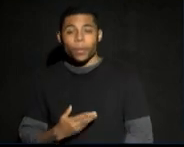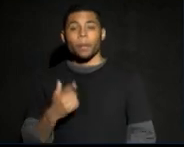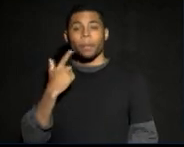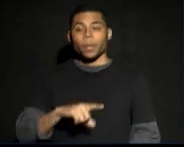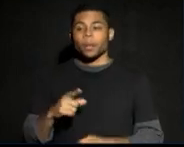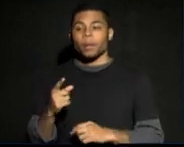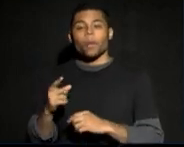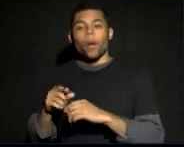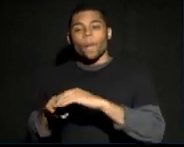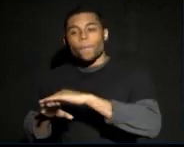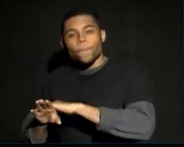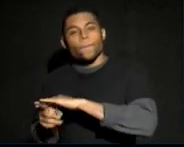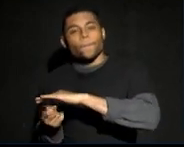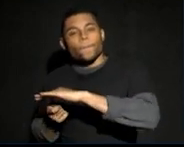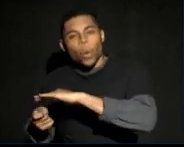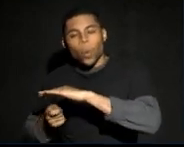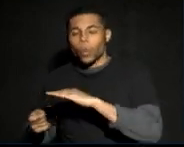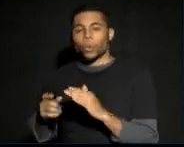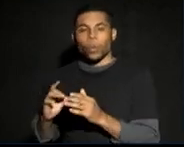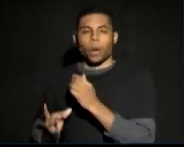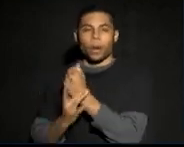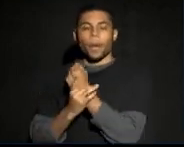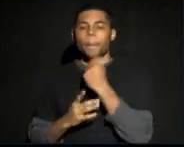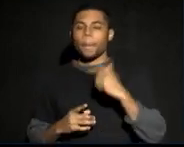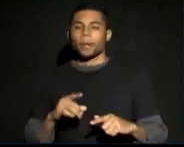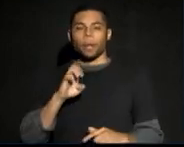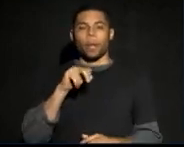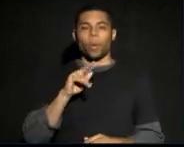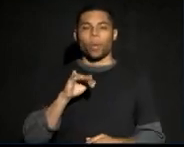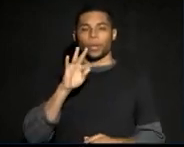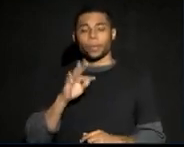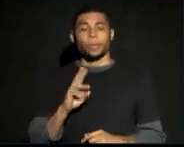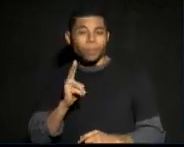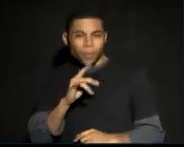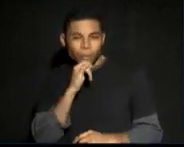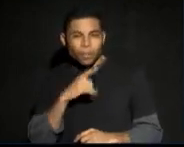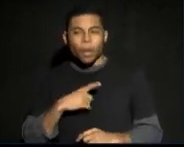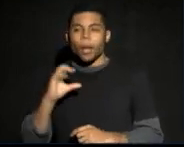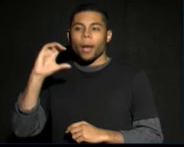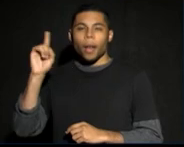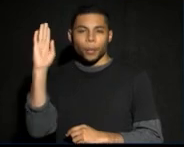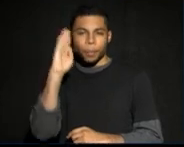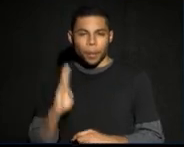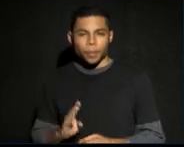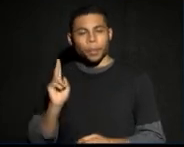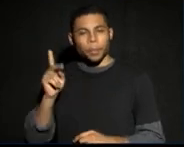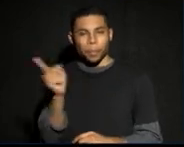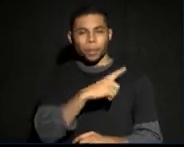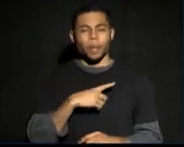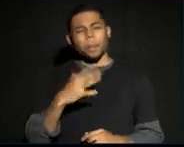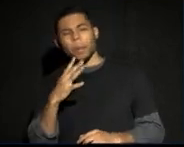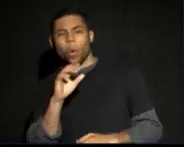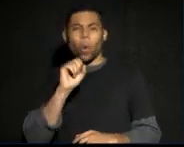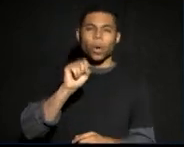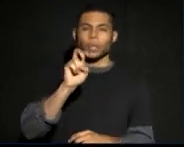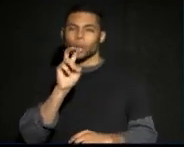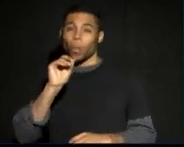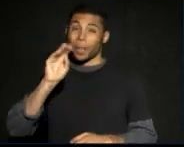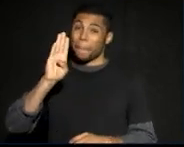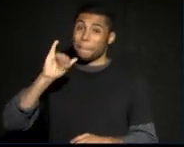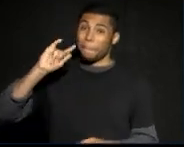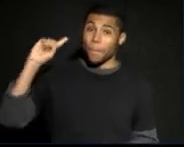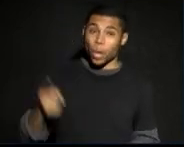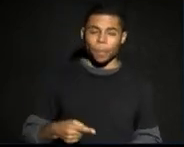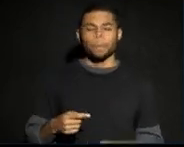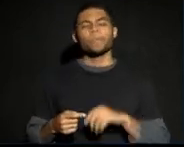fundo garantidor que chegou para ficar e as soluções de Yakult E aí você pega no estoque de crédito no Brasil hoje para mim terminar aqui da Oni de 850